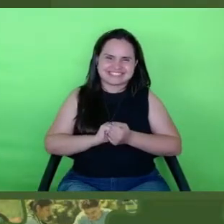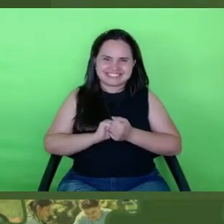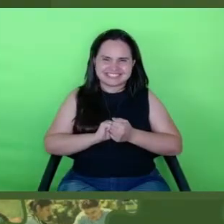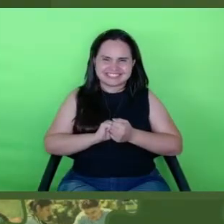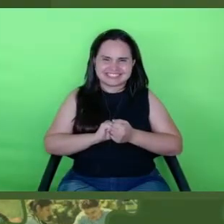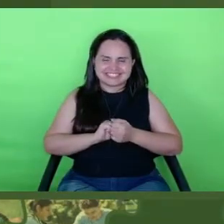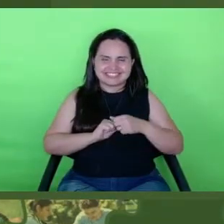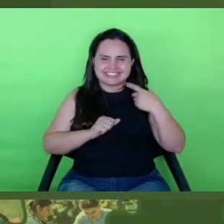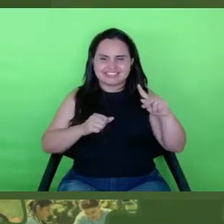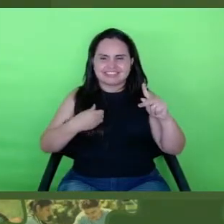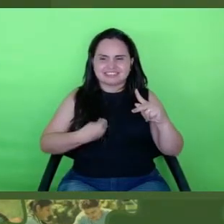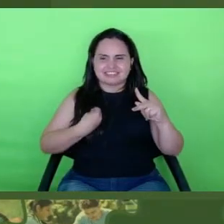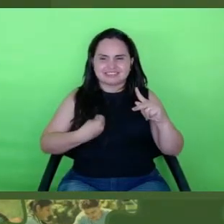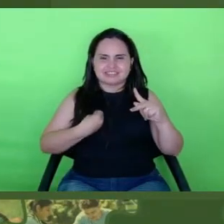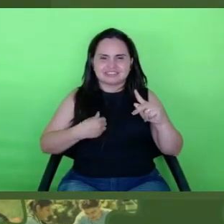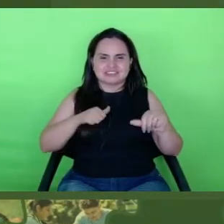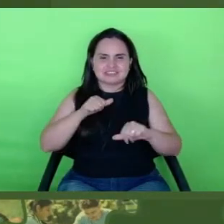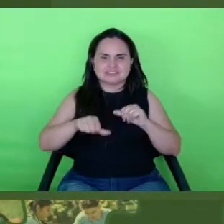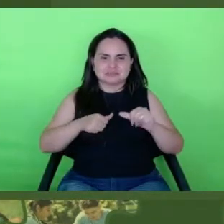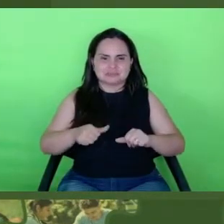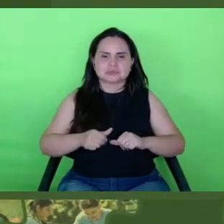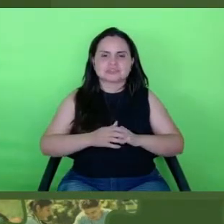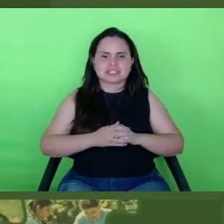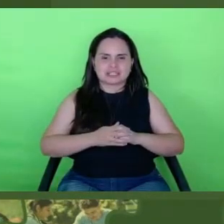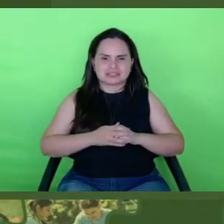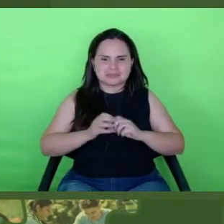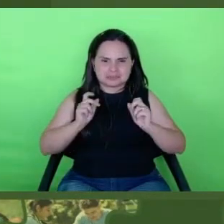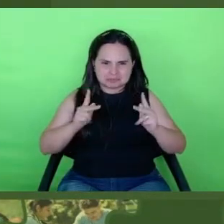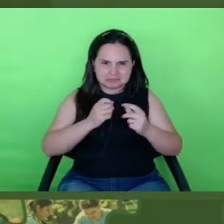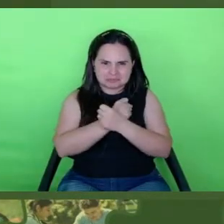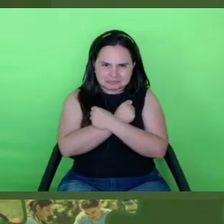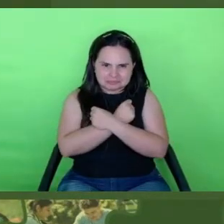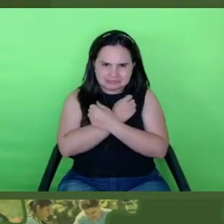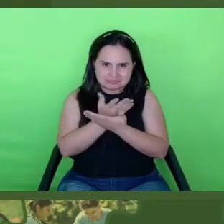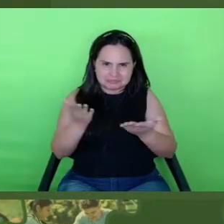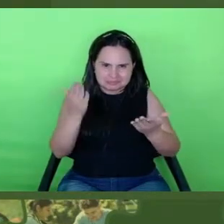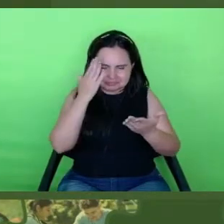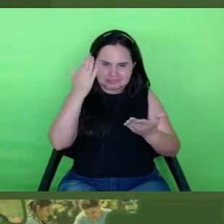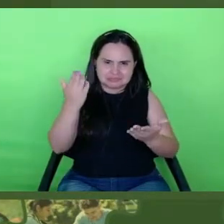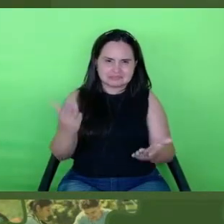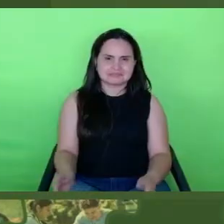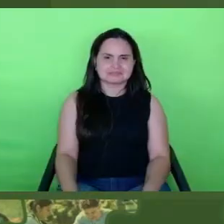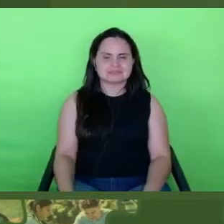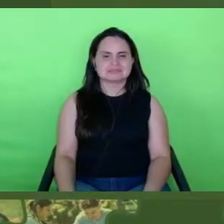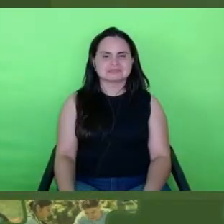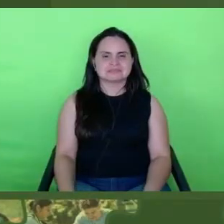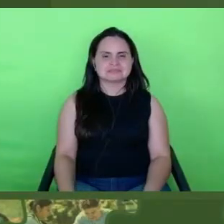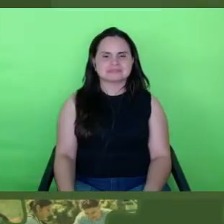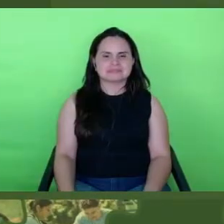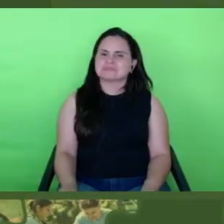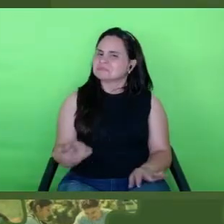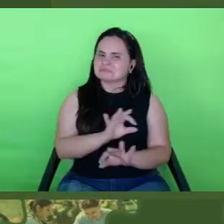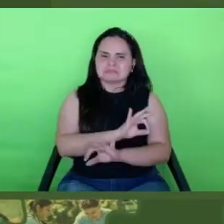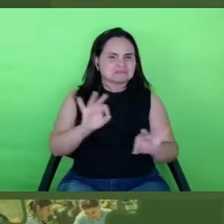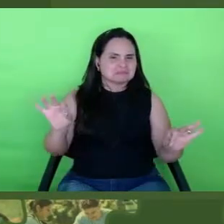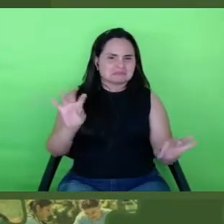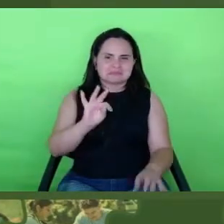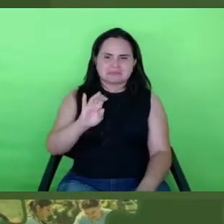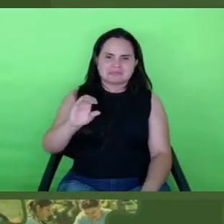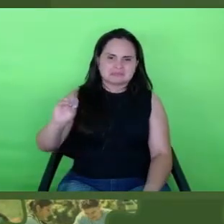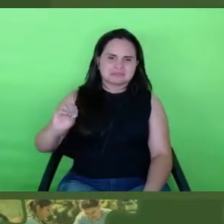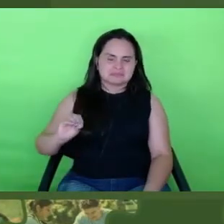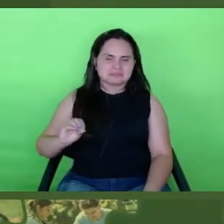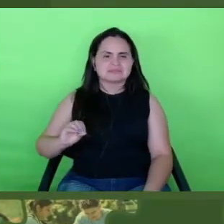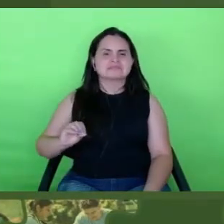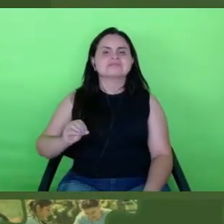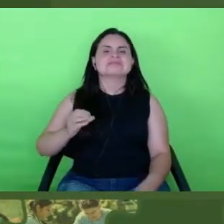sua vida vai se transformar a partir disso, tá? Um abraço, pessoal. Obrigado, viu? Valeu. Show de bola, Theo, show de bola.